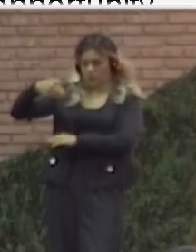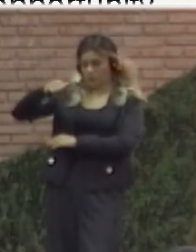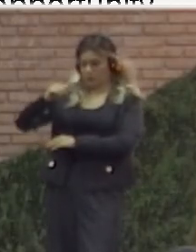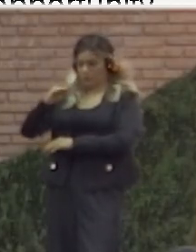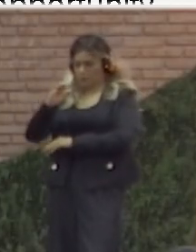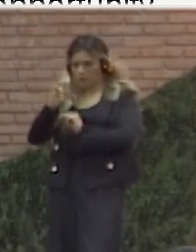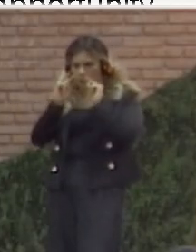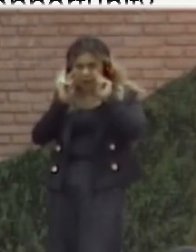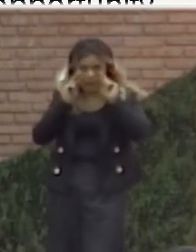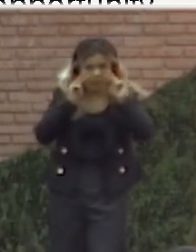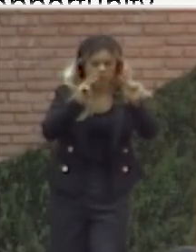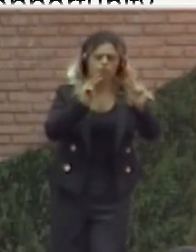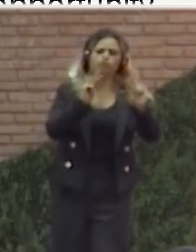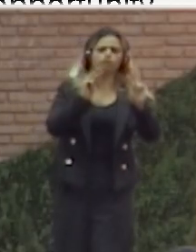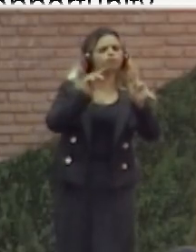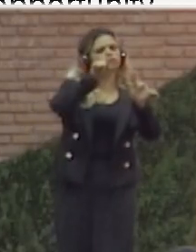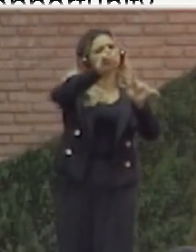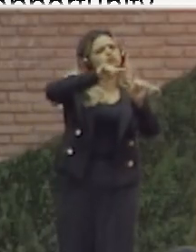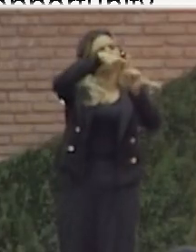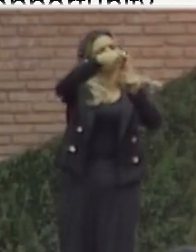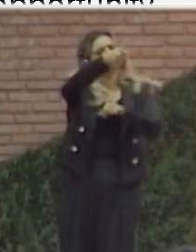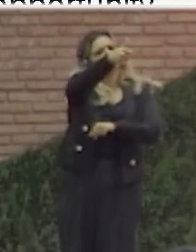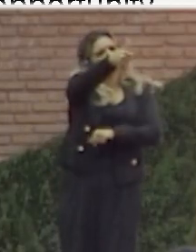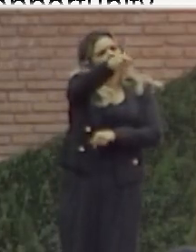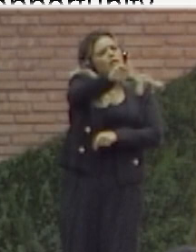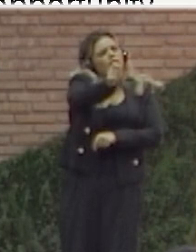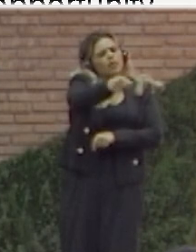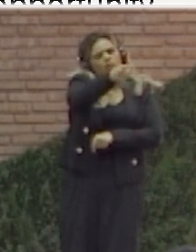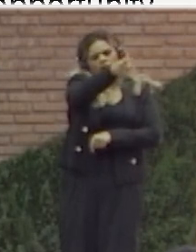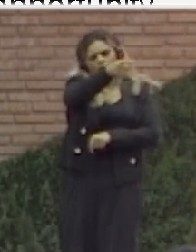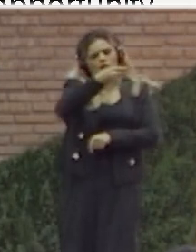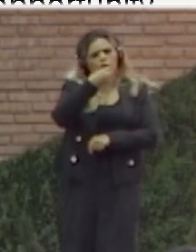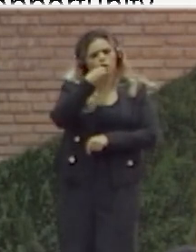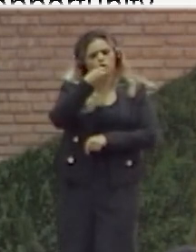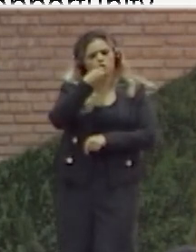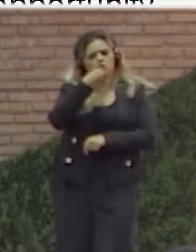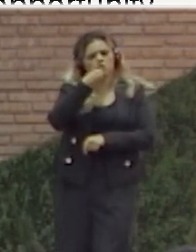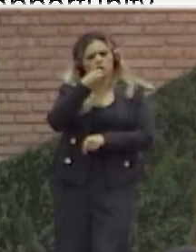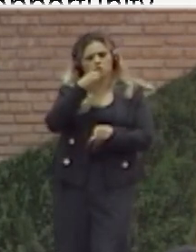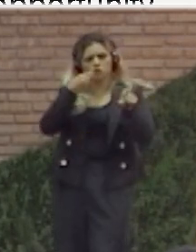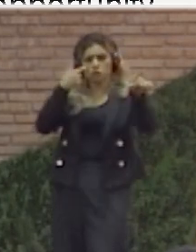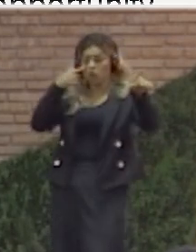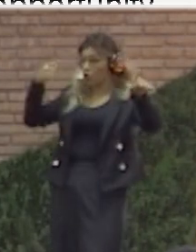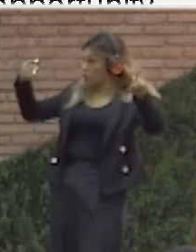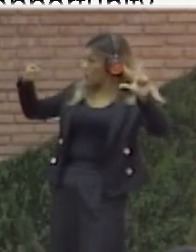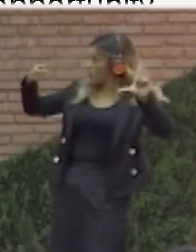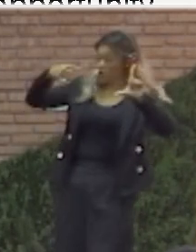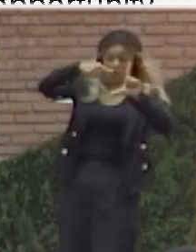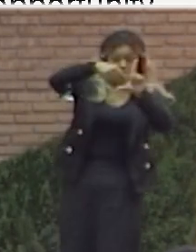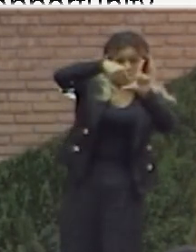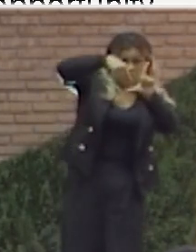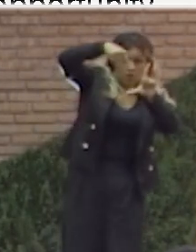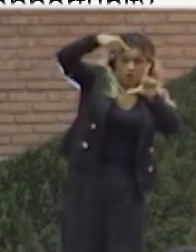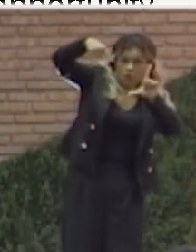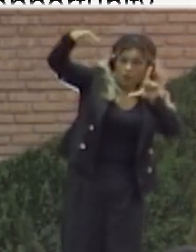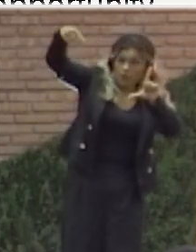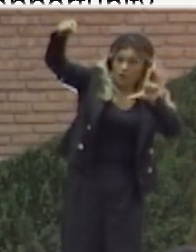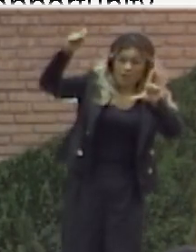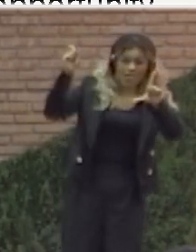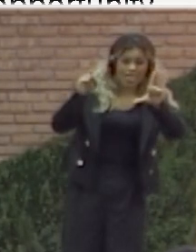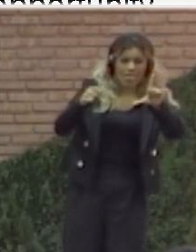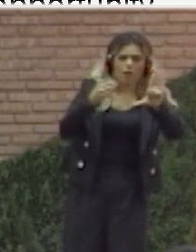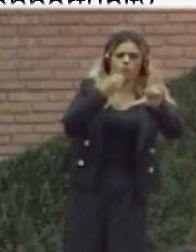olhar para esse gráfico de uma forma positiva e pensar, opa, olha aqui, essa daqui é a nossa